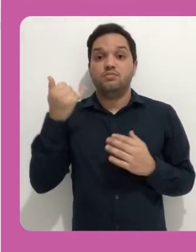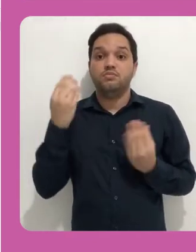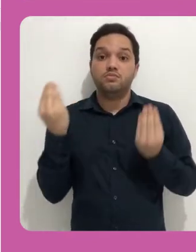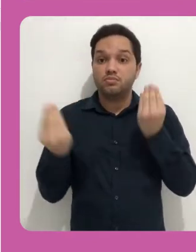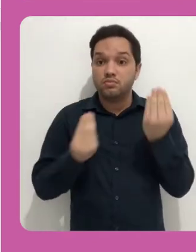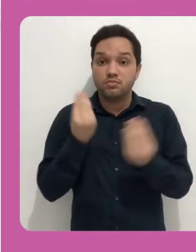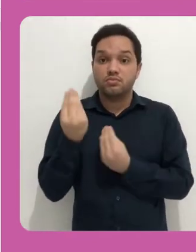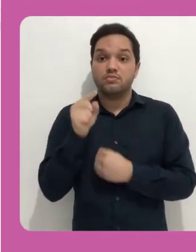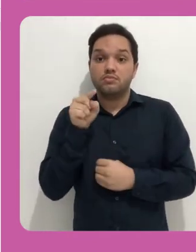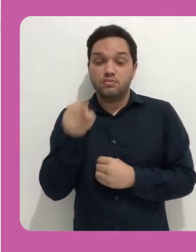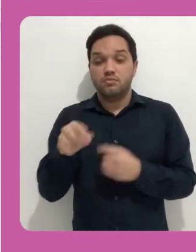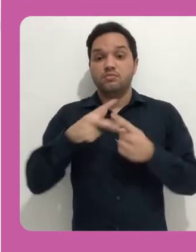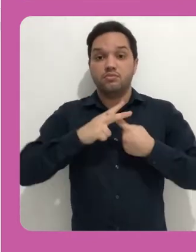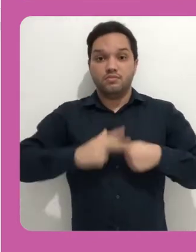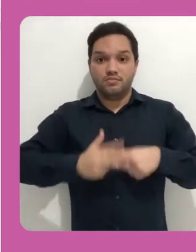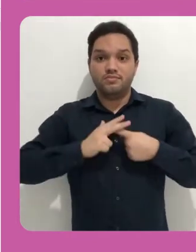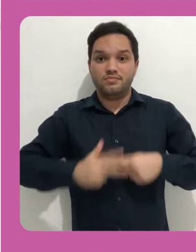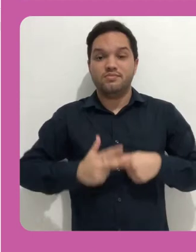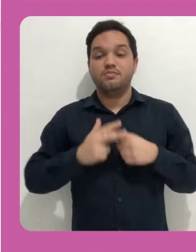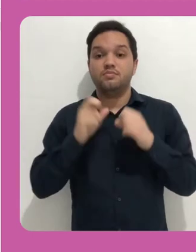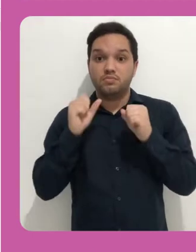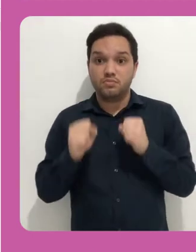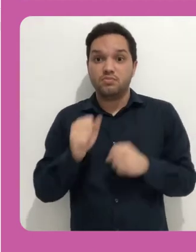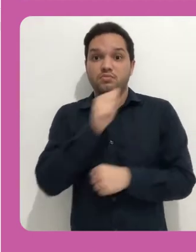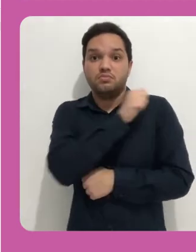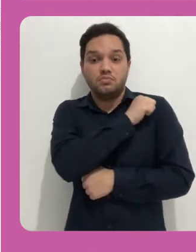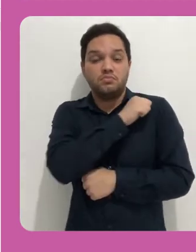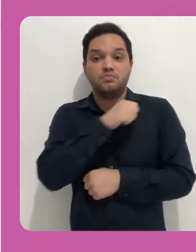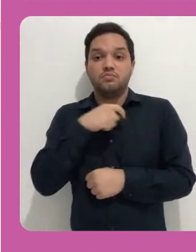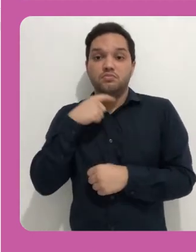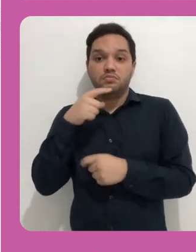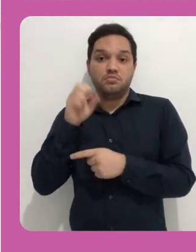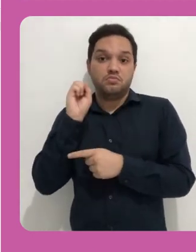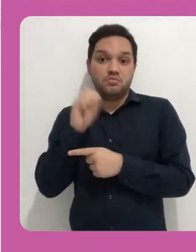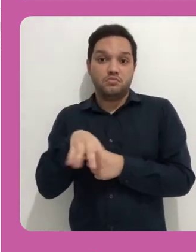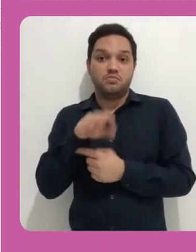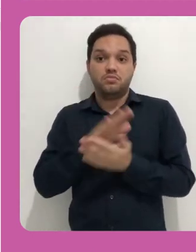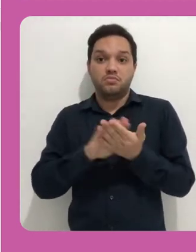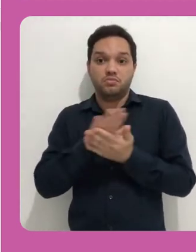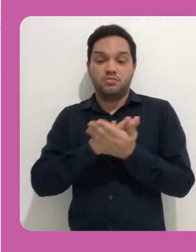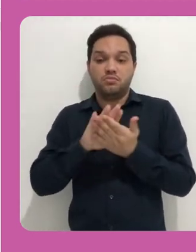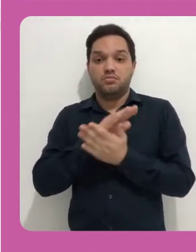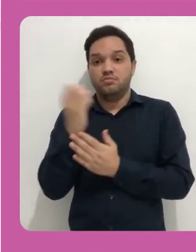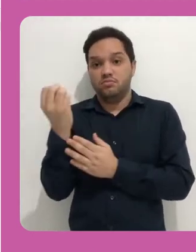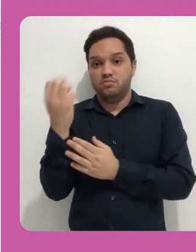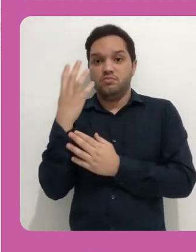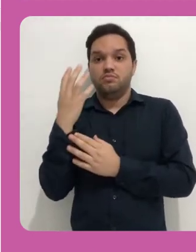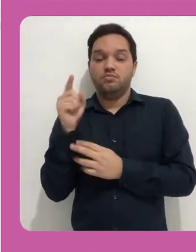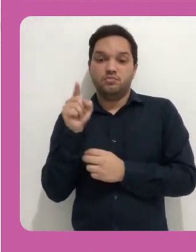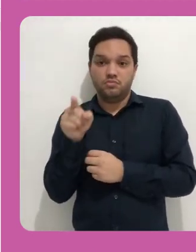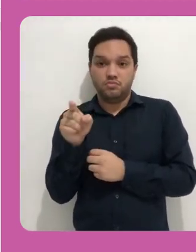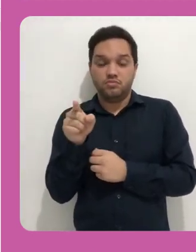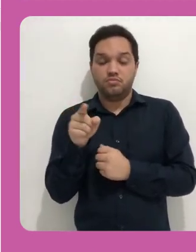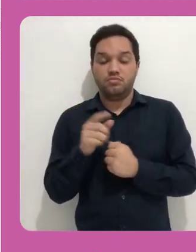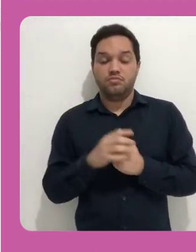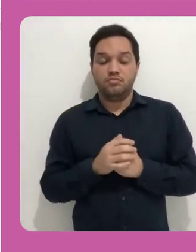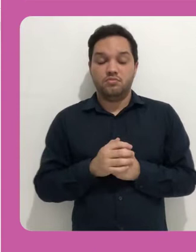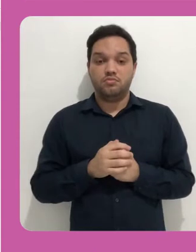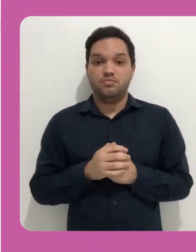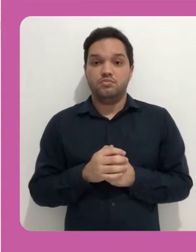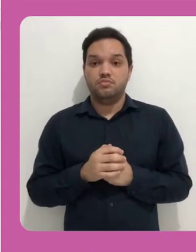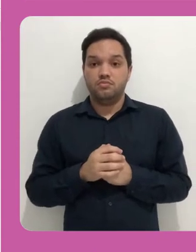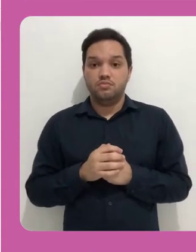e apareça para você lá como enviado para avaliação. Então, isso você tem que ter cuidado.